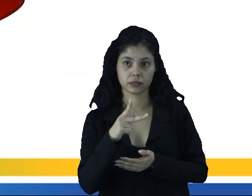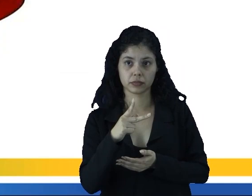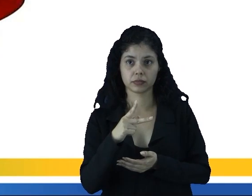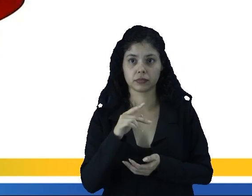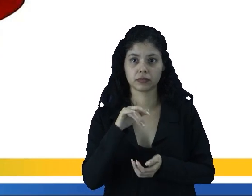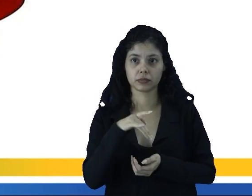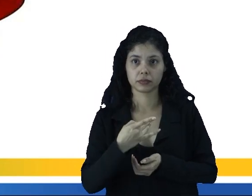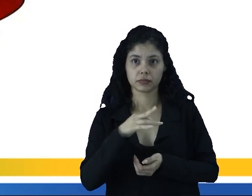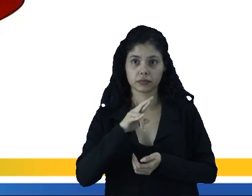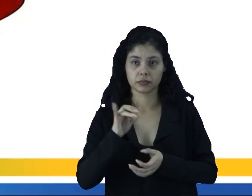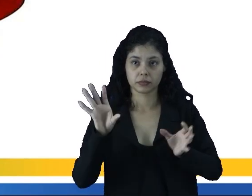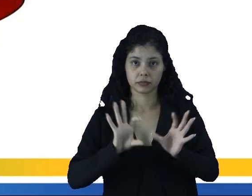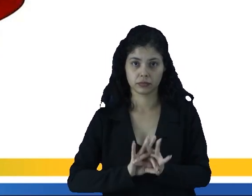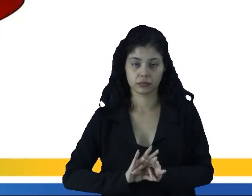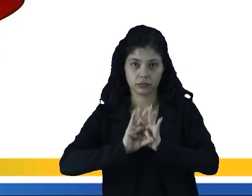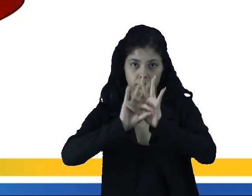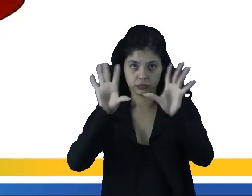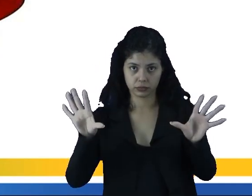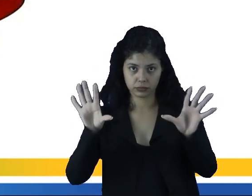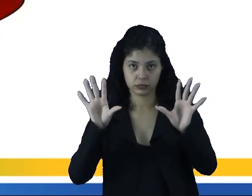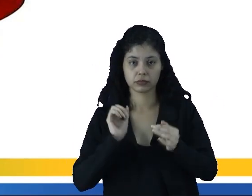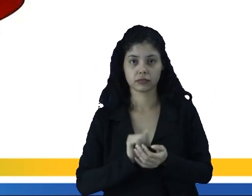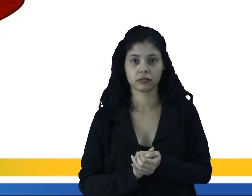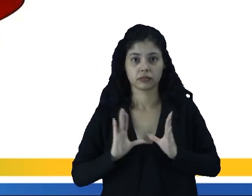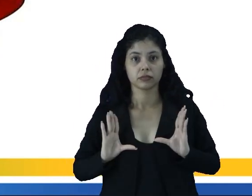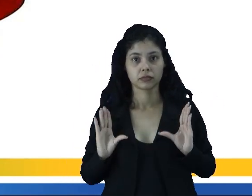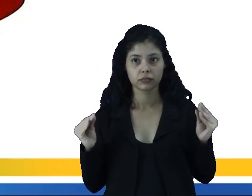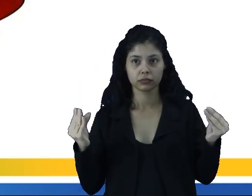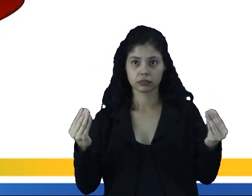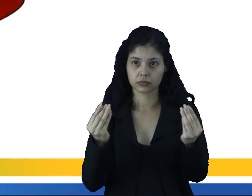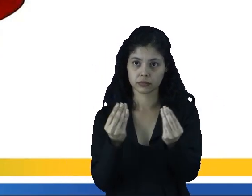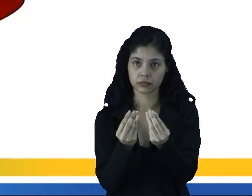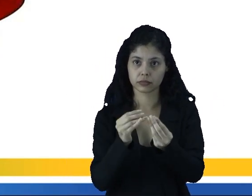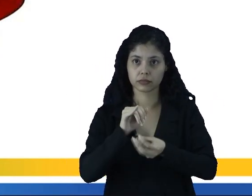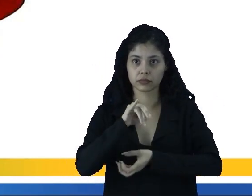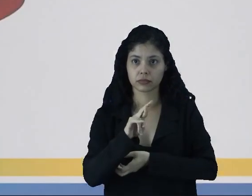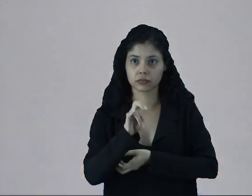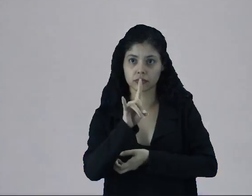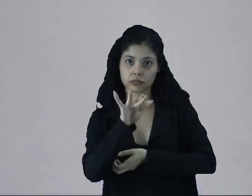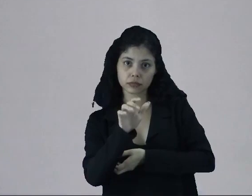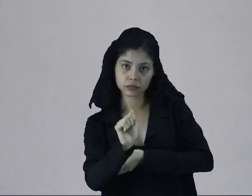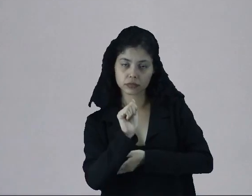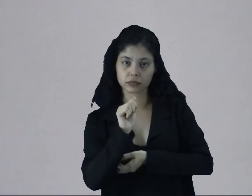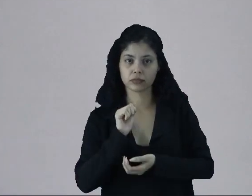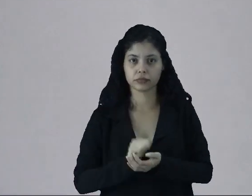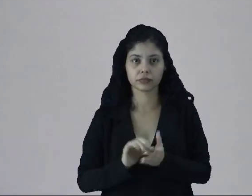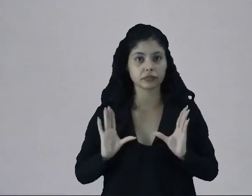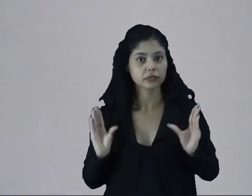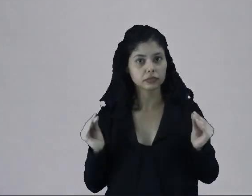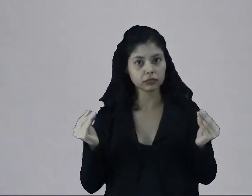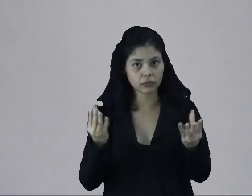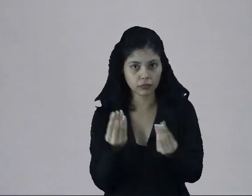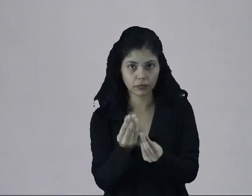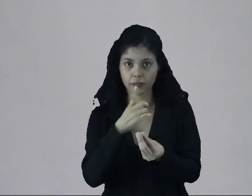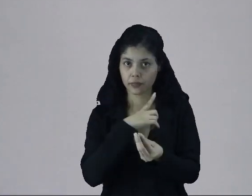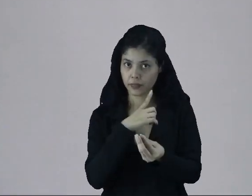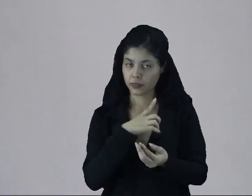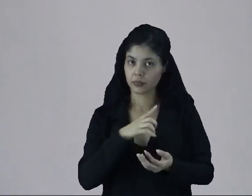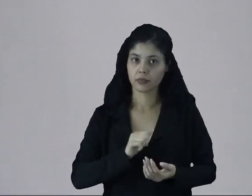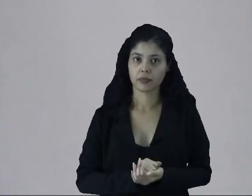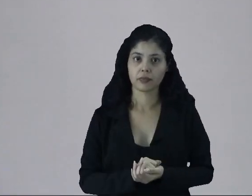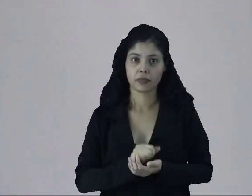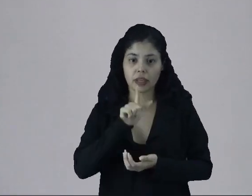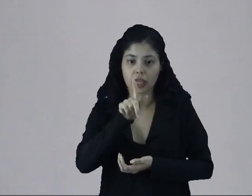pâncreas vai liberar uma substância chamada insulina. A insulina é a substância que tem afinidade